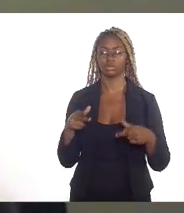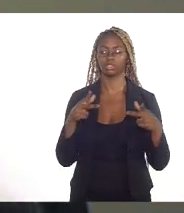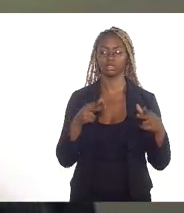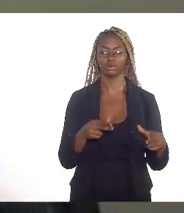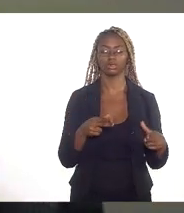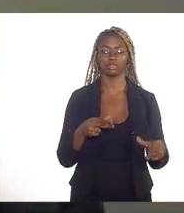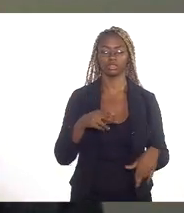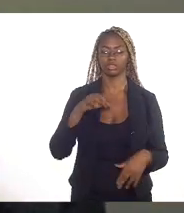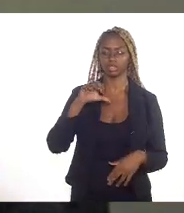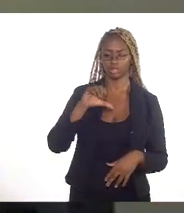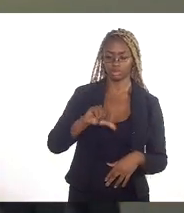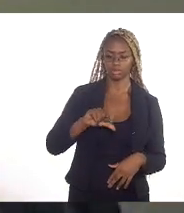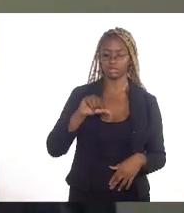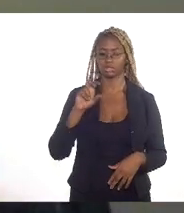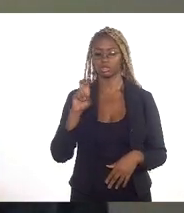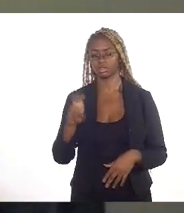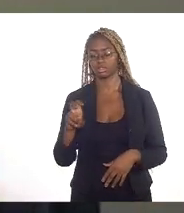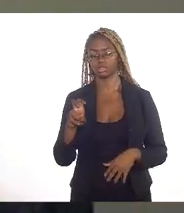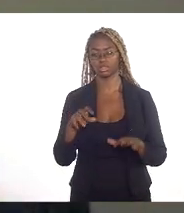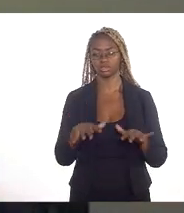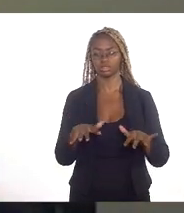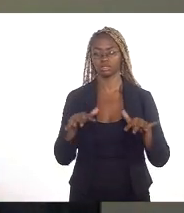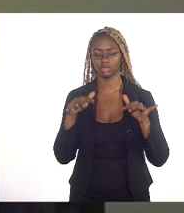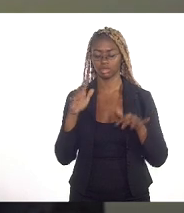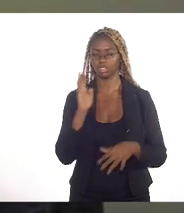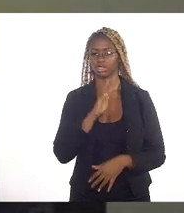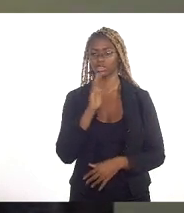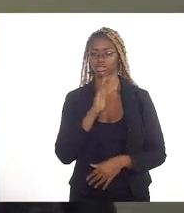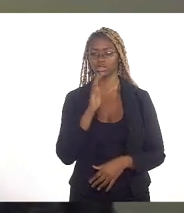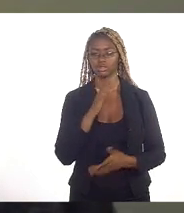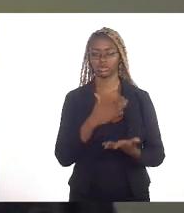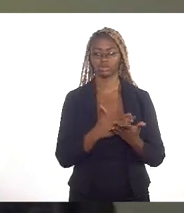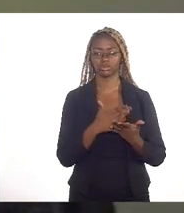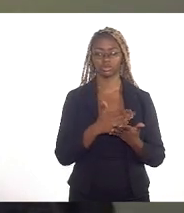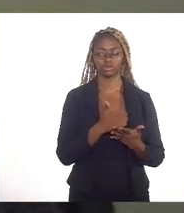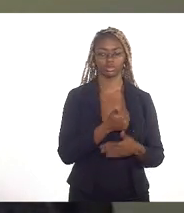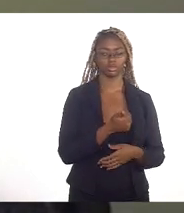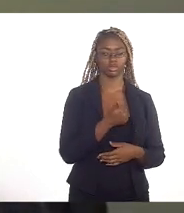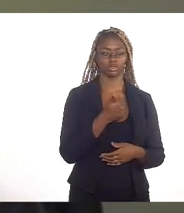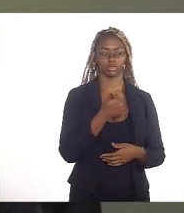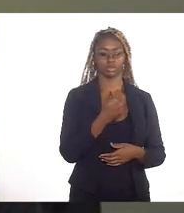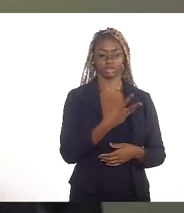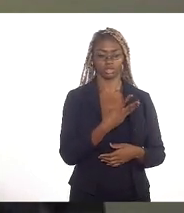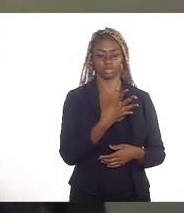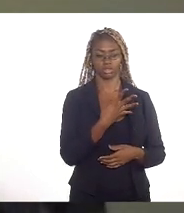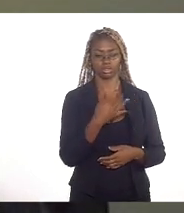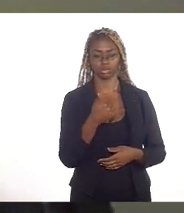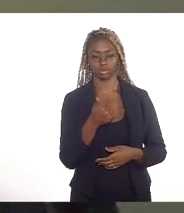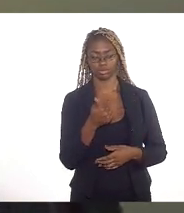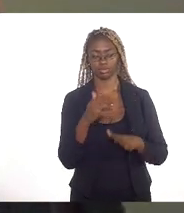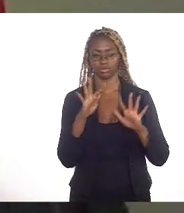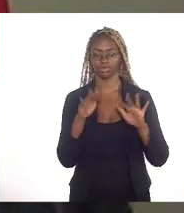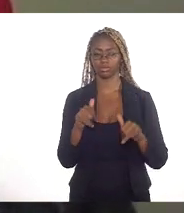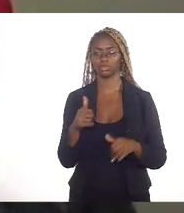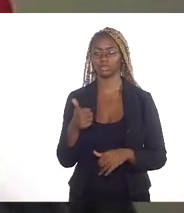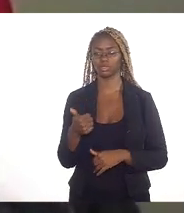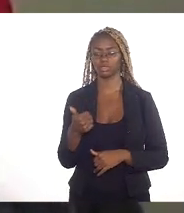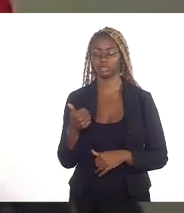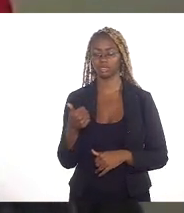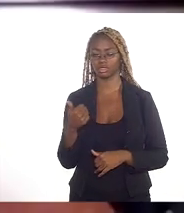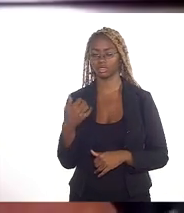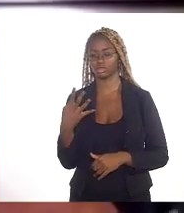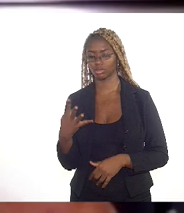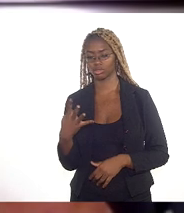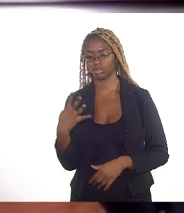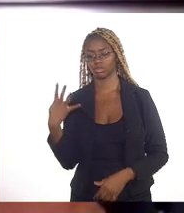na 95ª sessão extraordinária, que, iniciada às 13 horas e 41 minutos, encerrou-se às 14